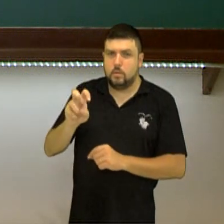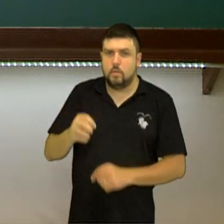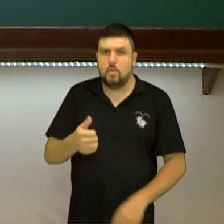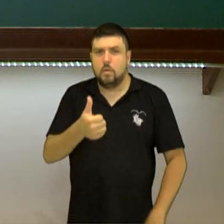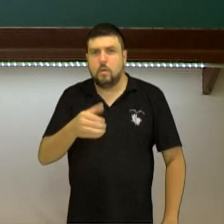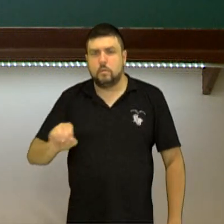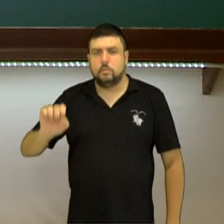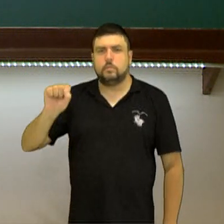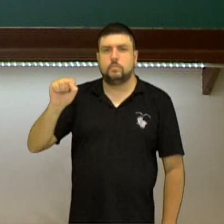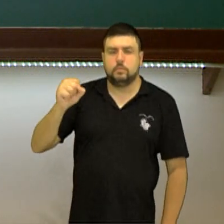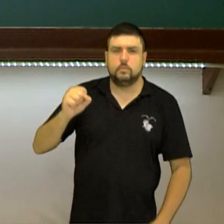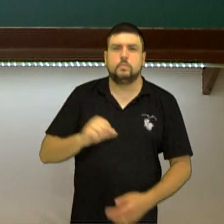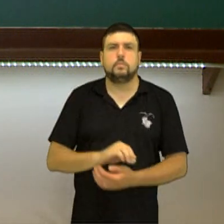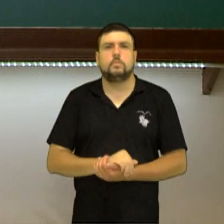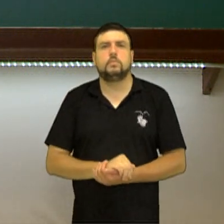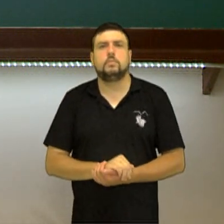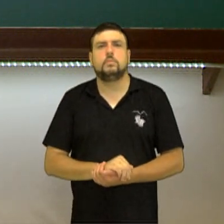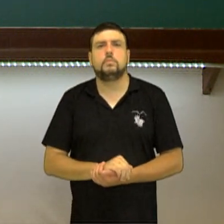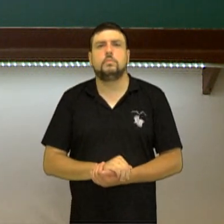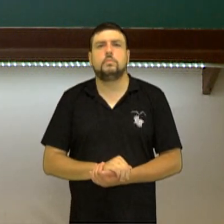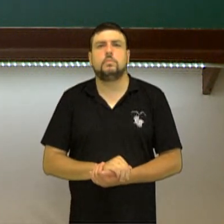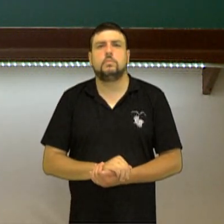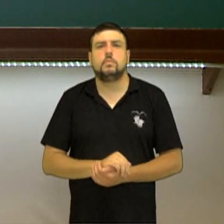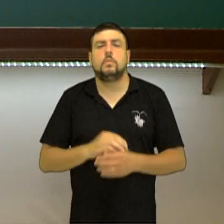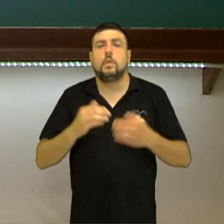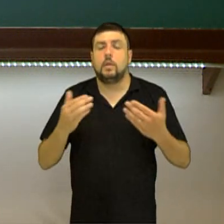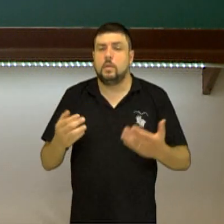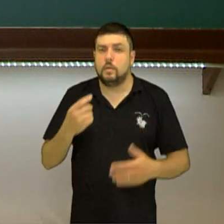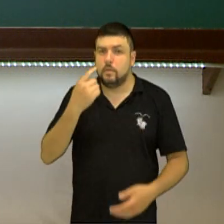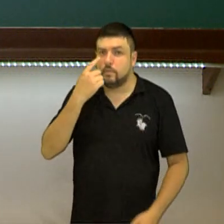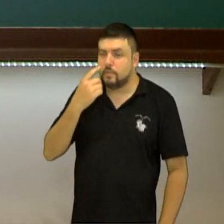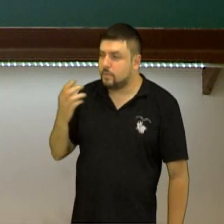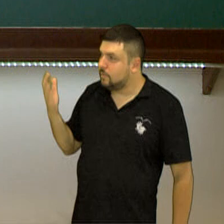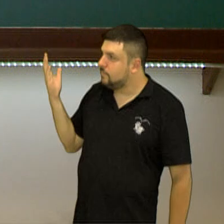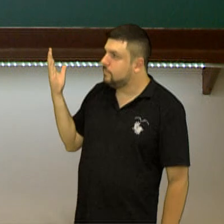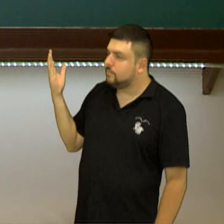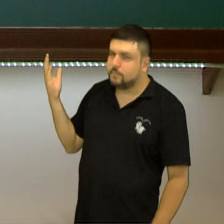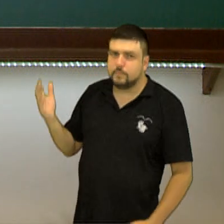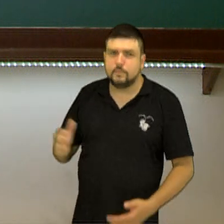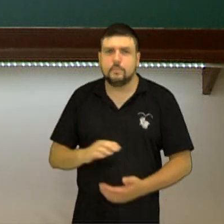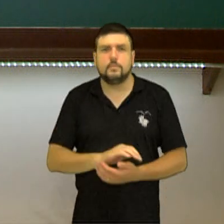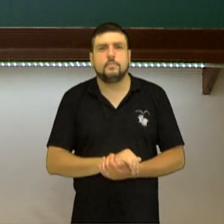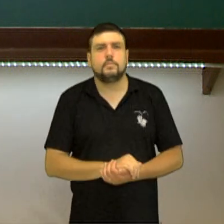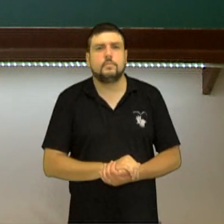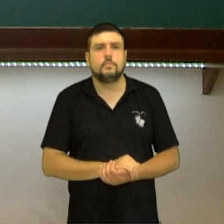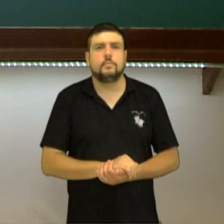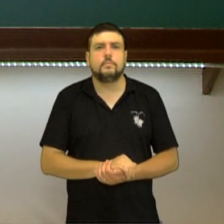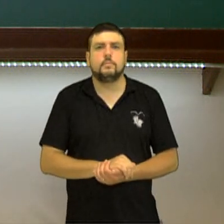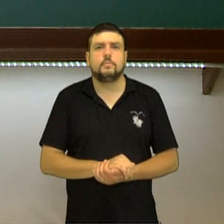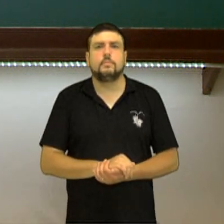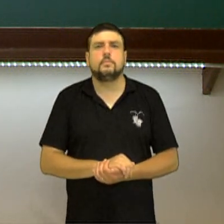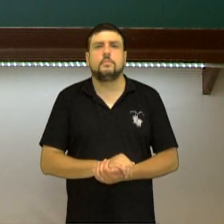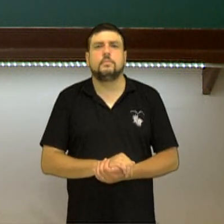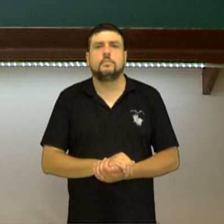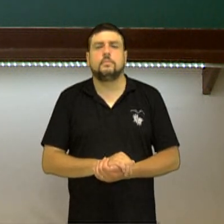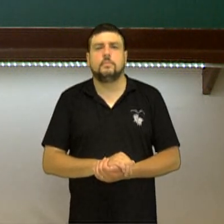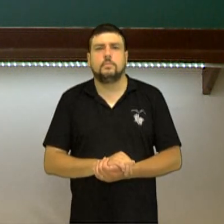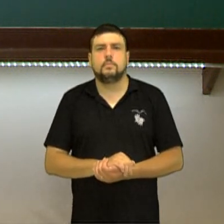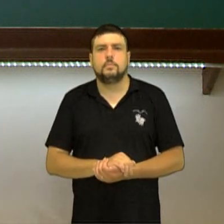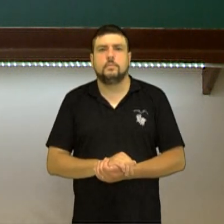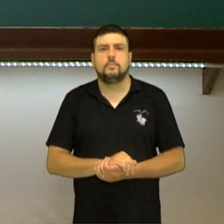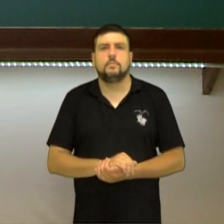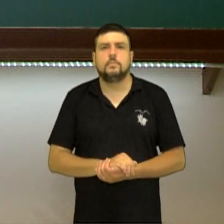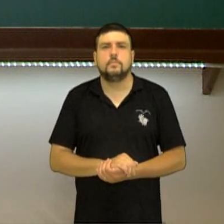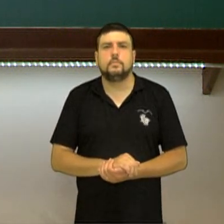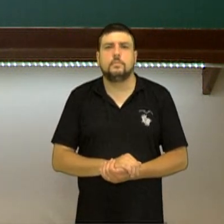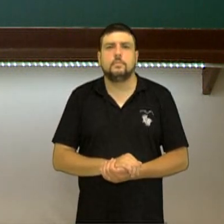4,84, 403, vezes 10 elevado à oitava metros. Aplique agora a técnica do arredondamento. Né?